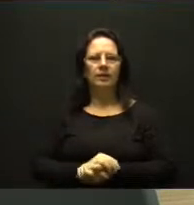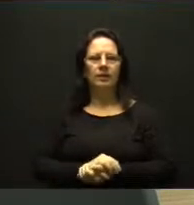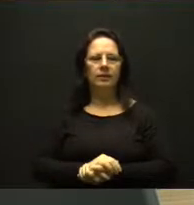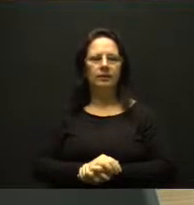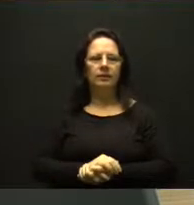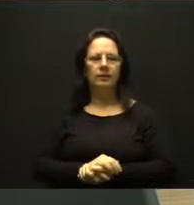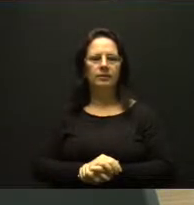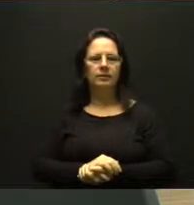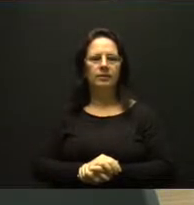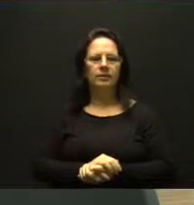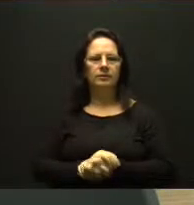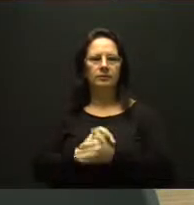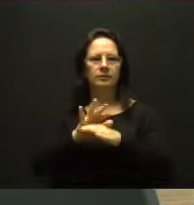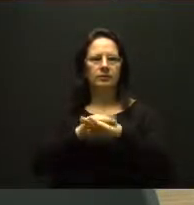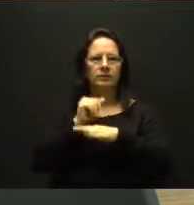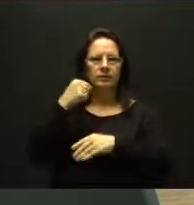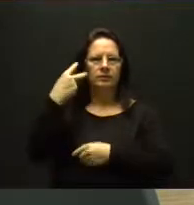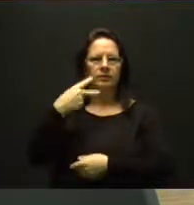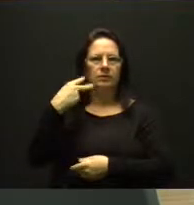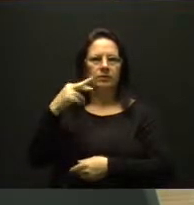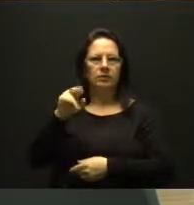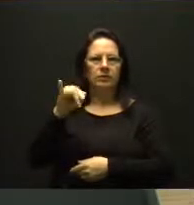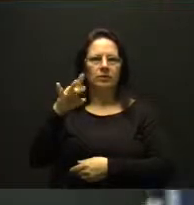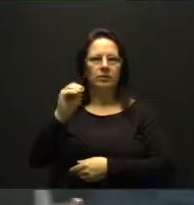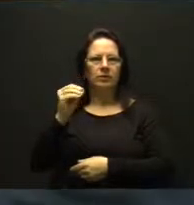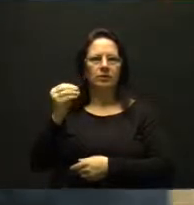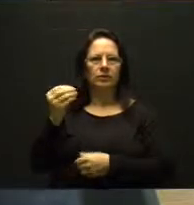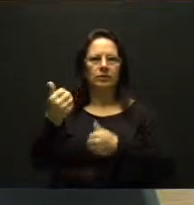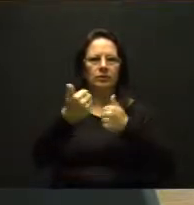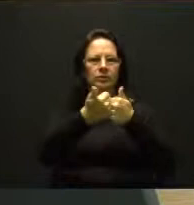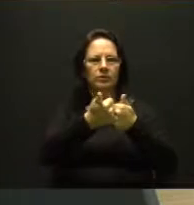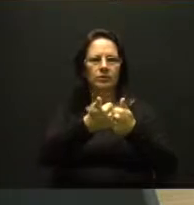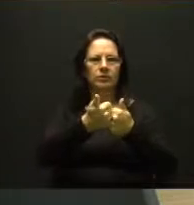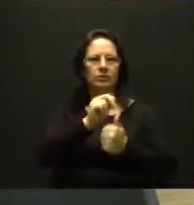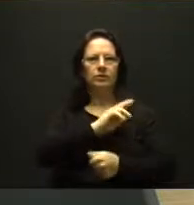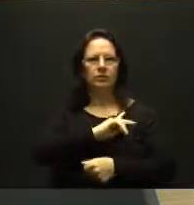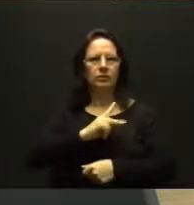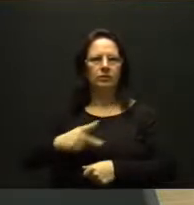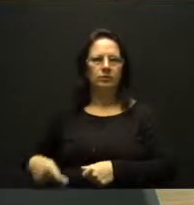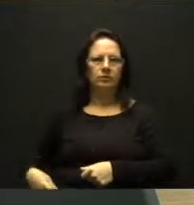convido o vereador rodrigo alemão para que assuma a presidência favor